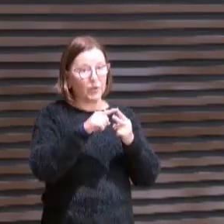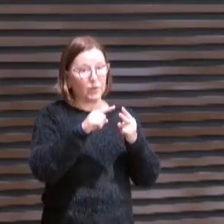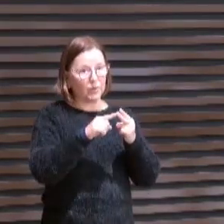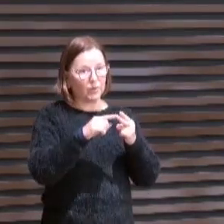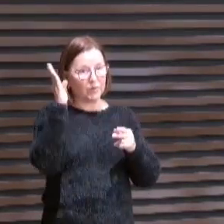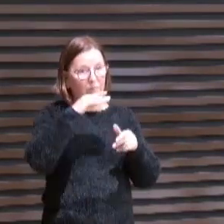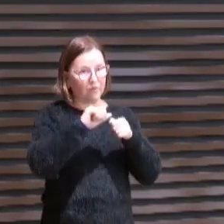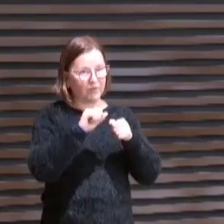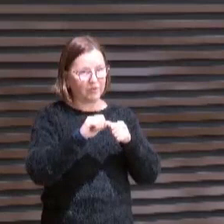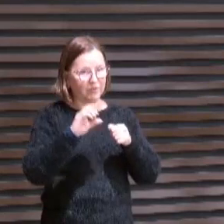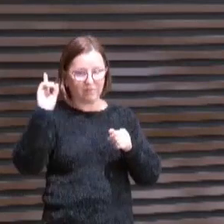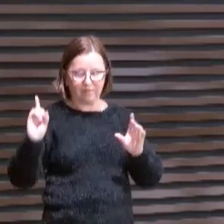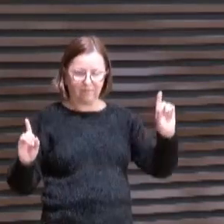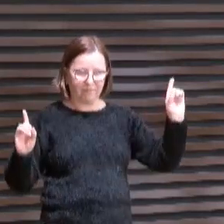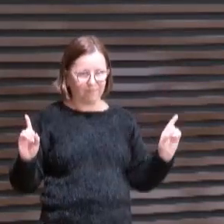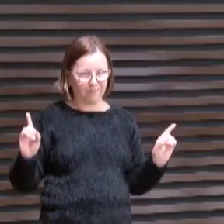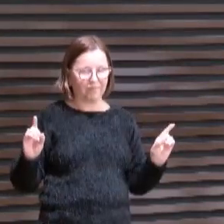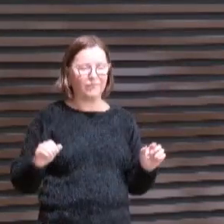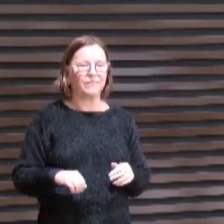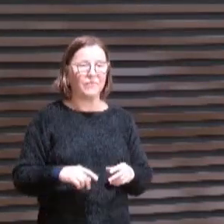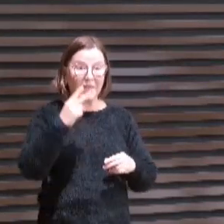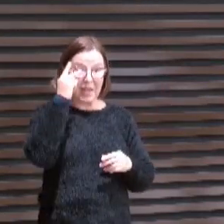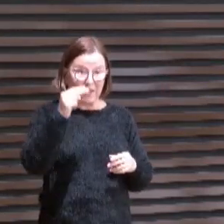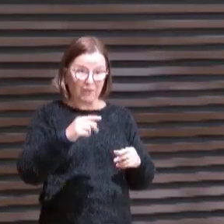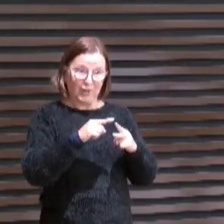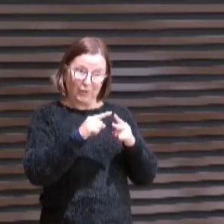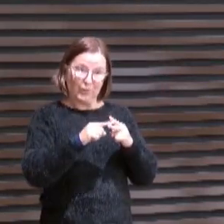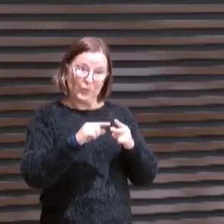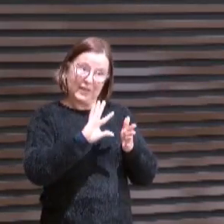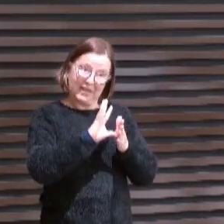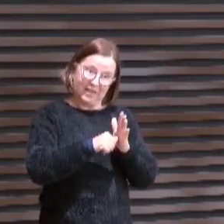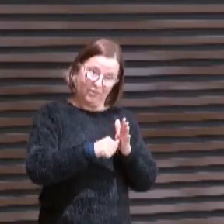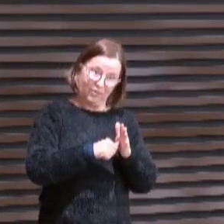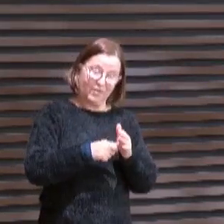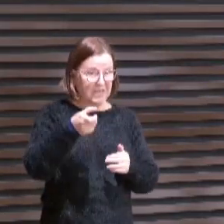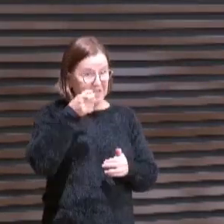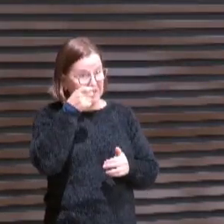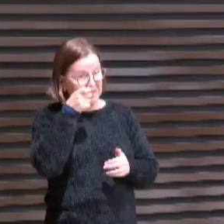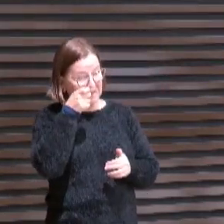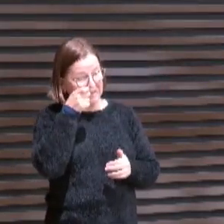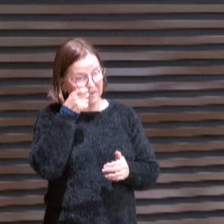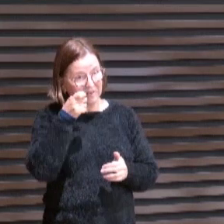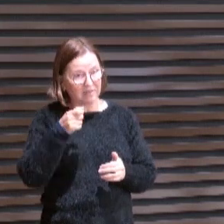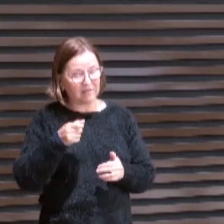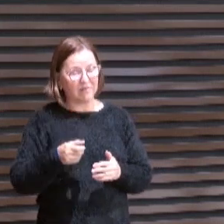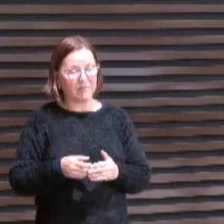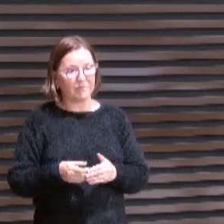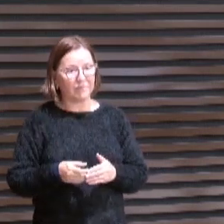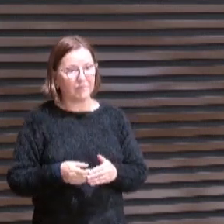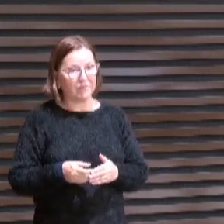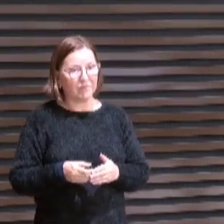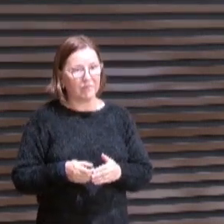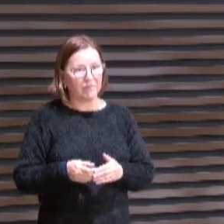outro à esquerda. A história desses 2 ladrões é interessante, embora nem João,